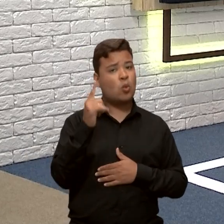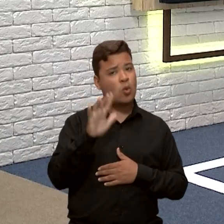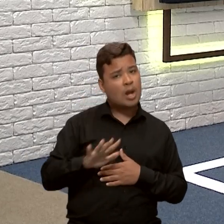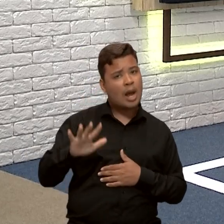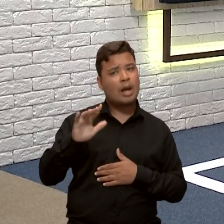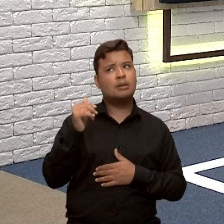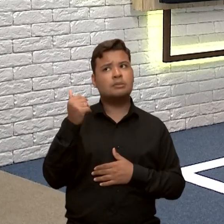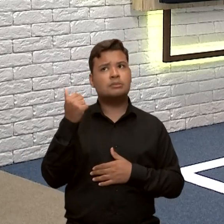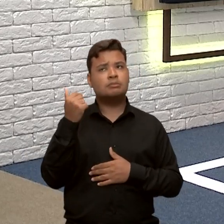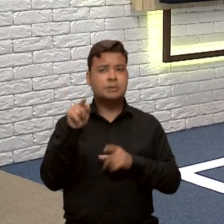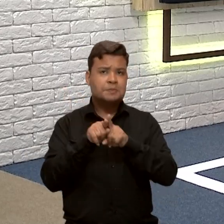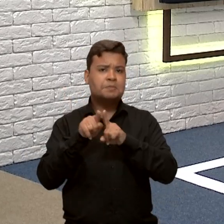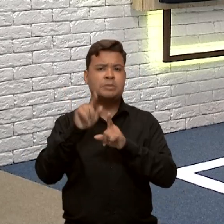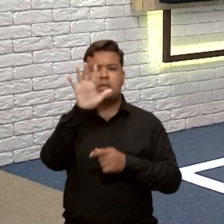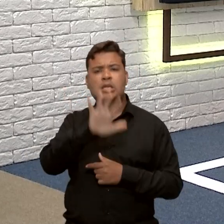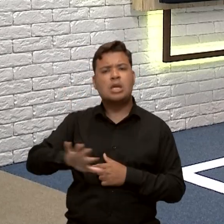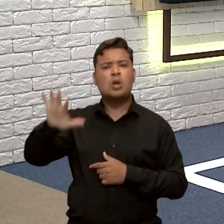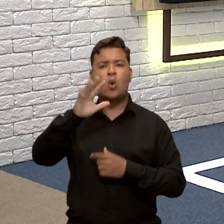Pois,